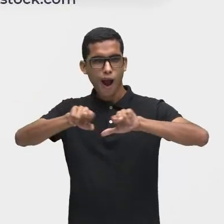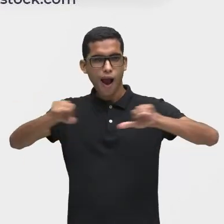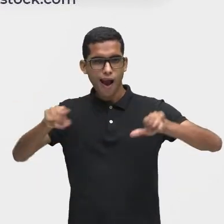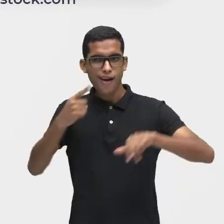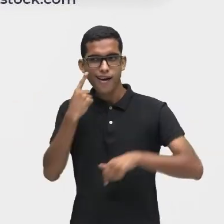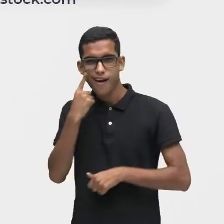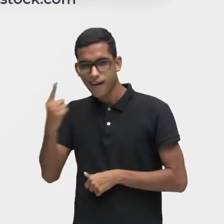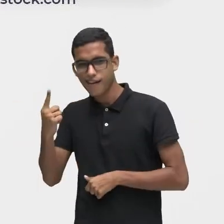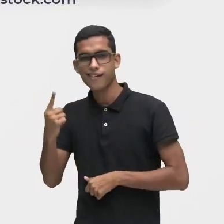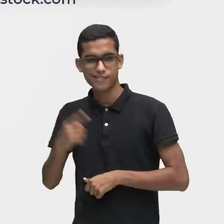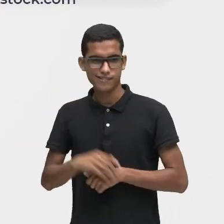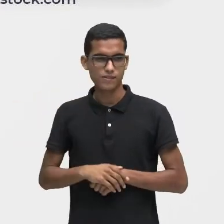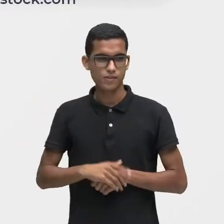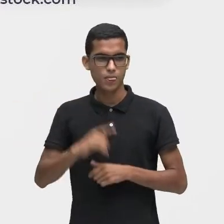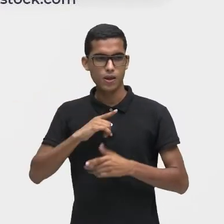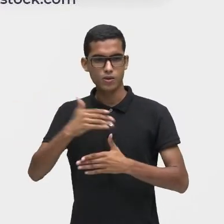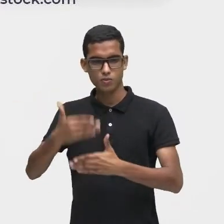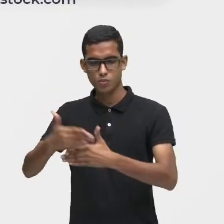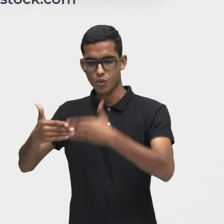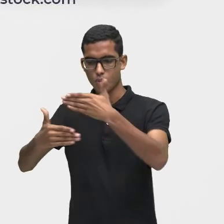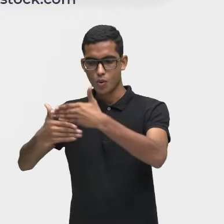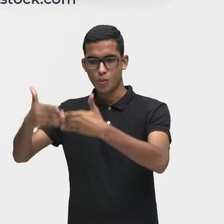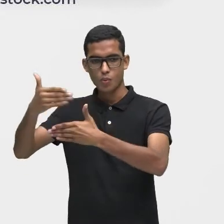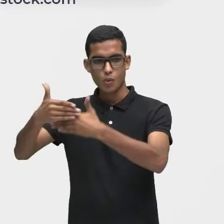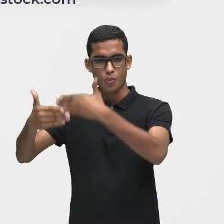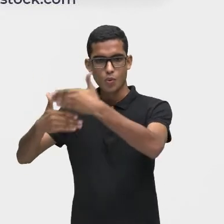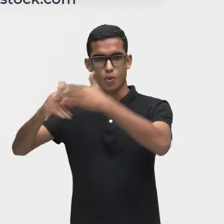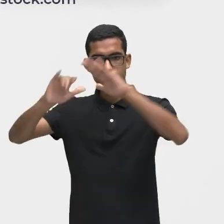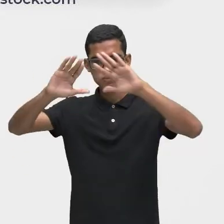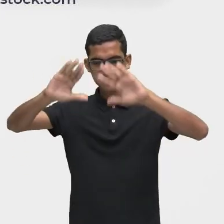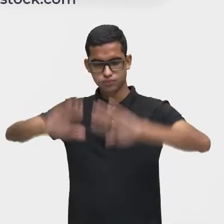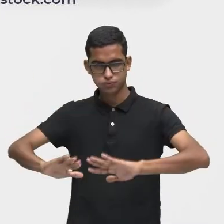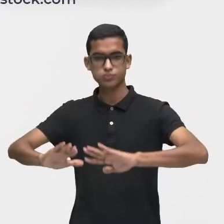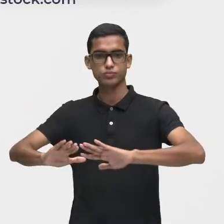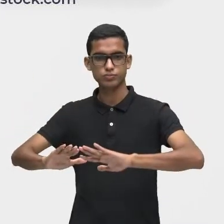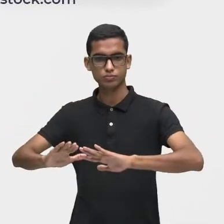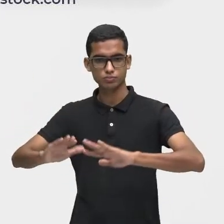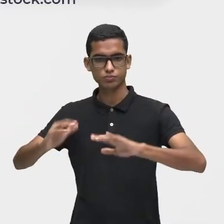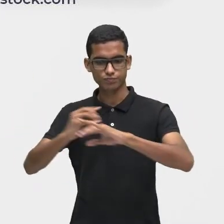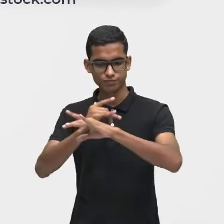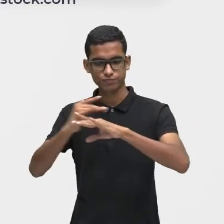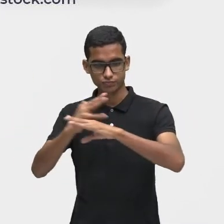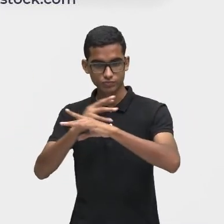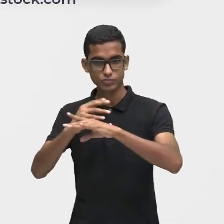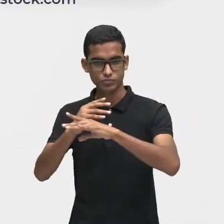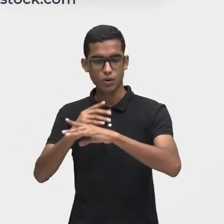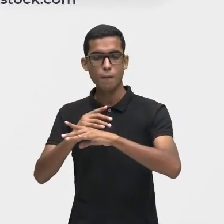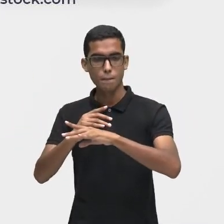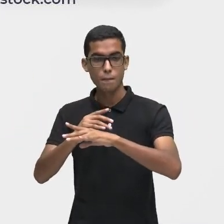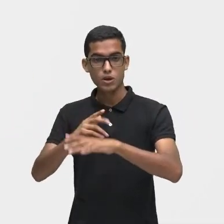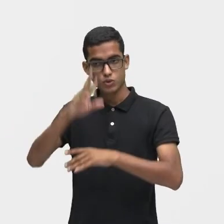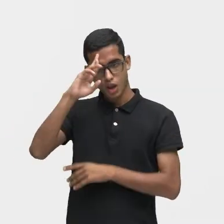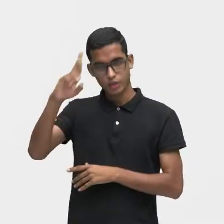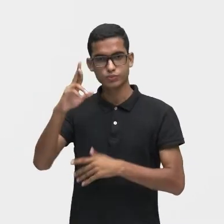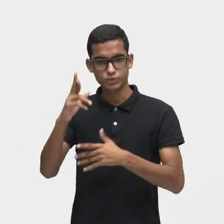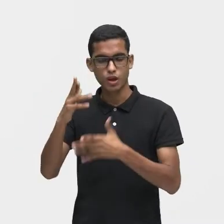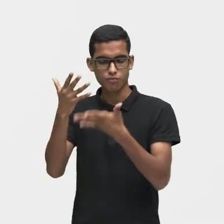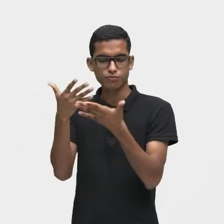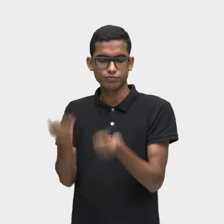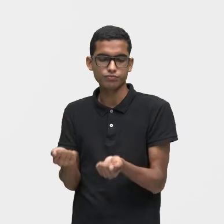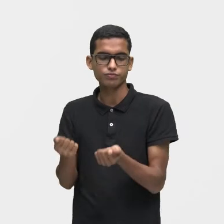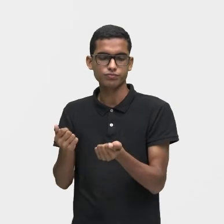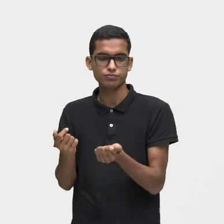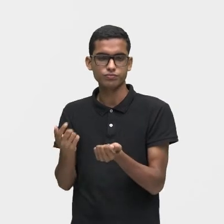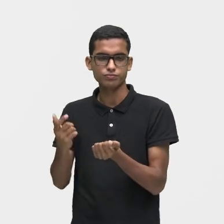nos grandes muros das cidades, mas com autorização do dono, certo? E a última, nós temos a